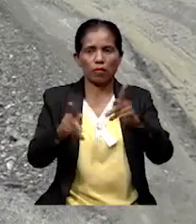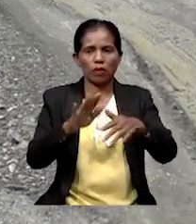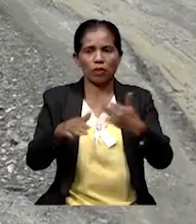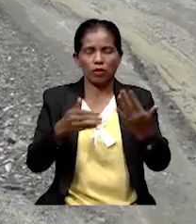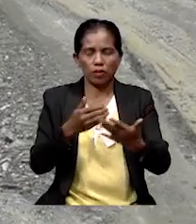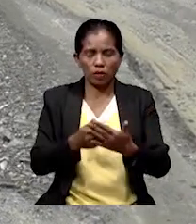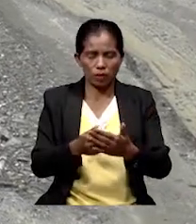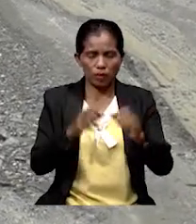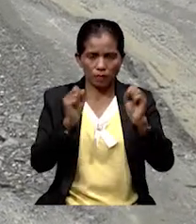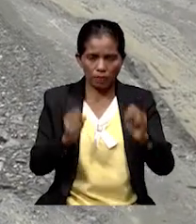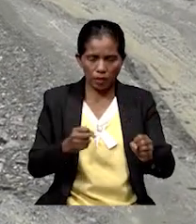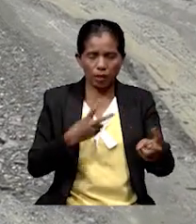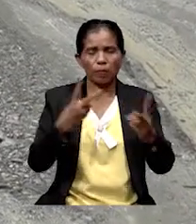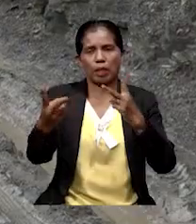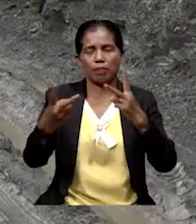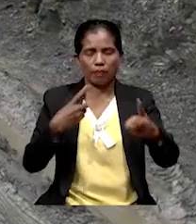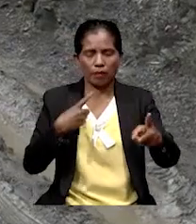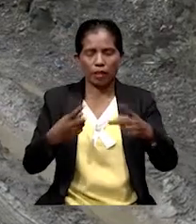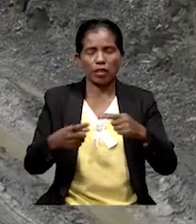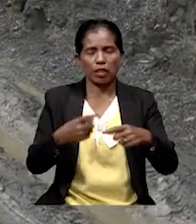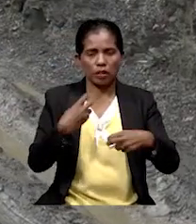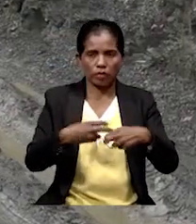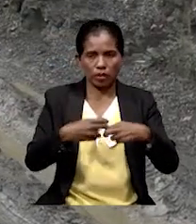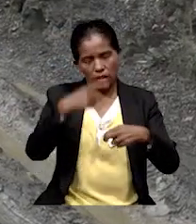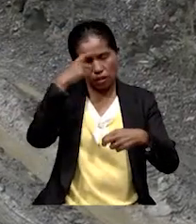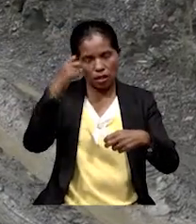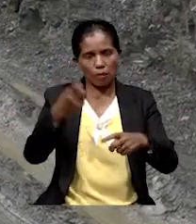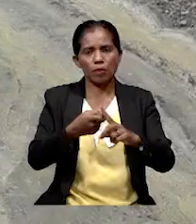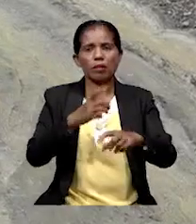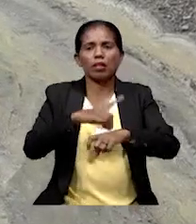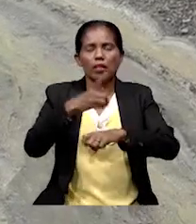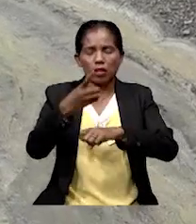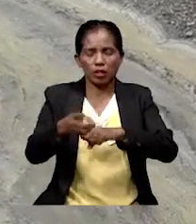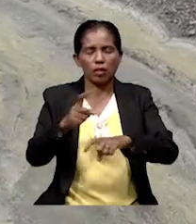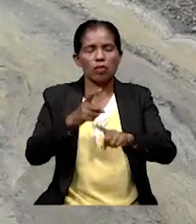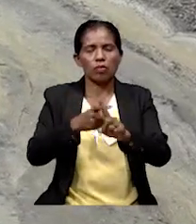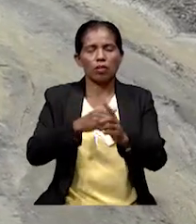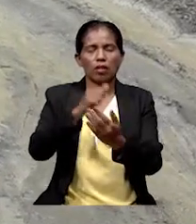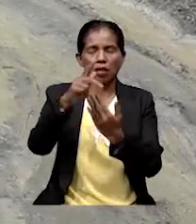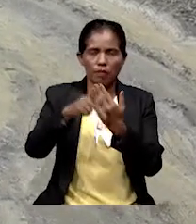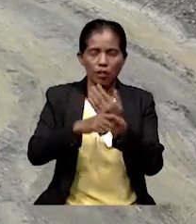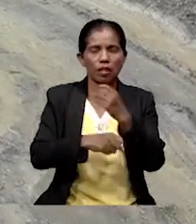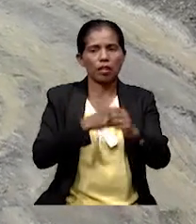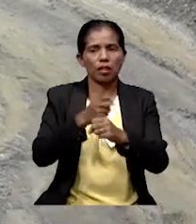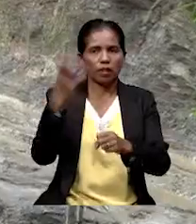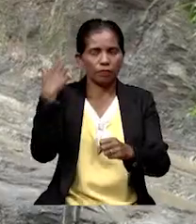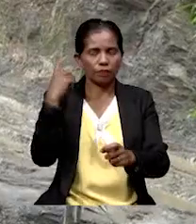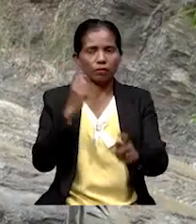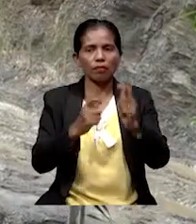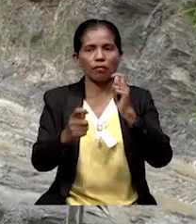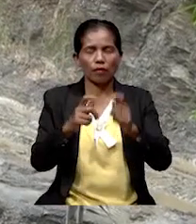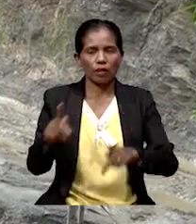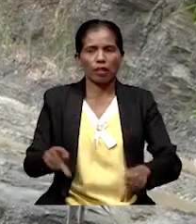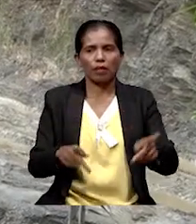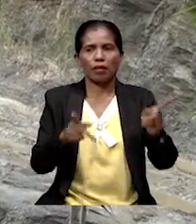rala movimento, mas vede da unha difícil, tamba causa os desastres naturais, e a fulan abril, Tinancotu. Transporte público nebe mak